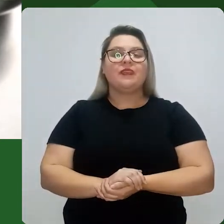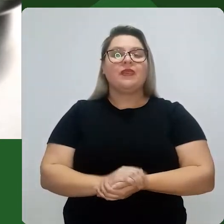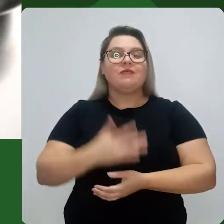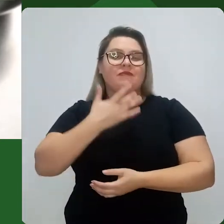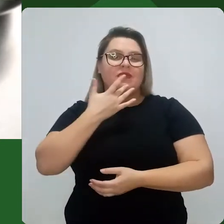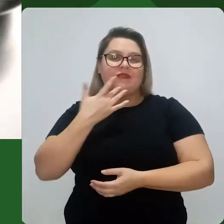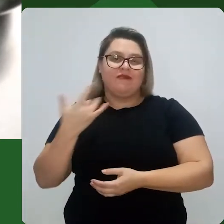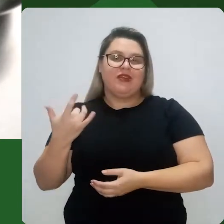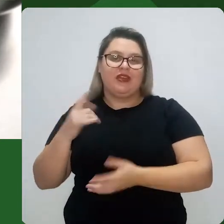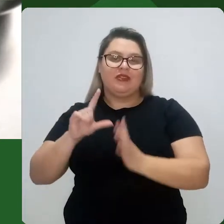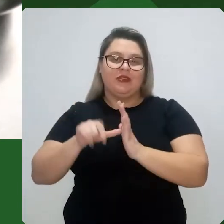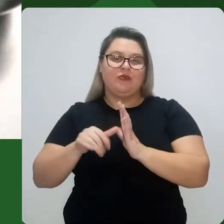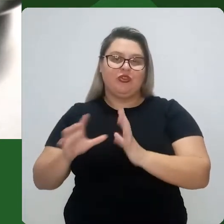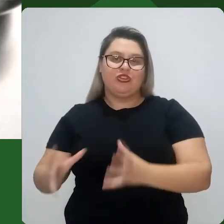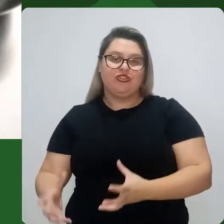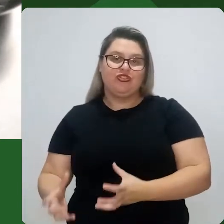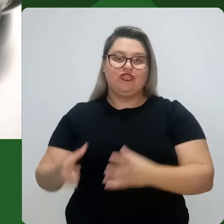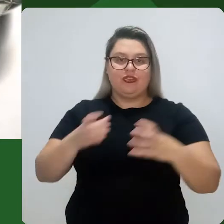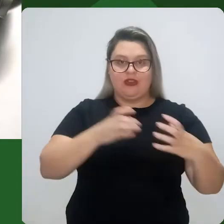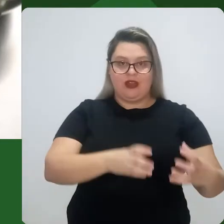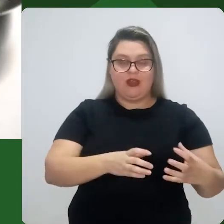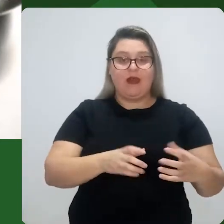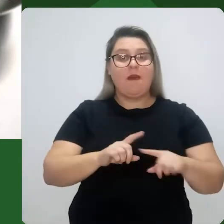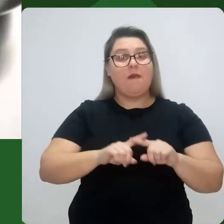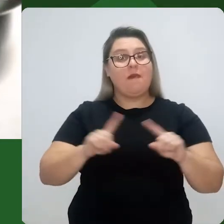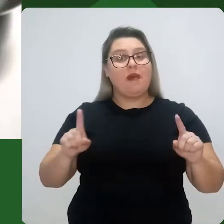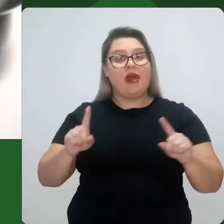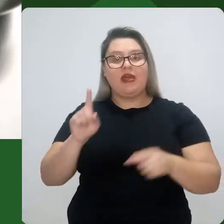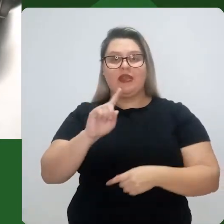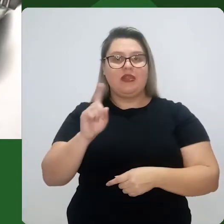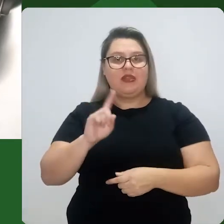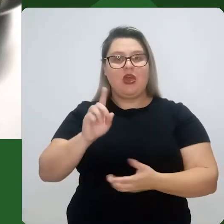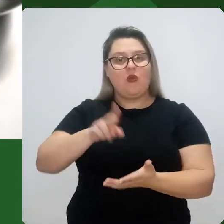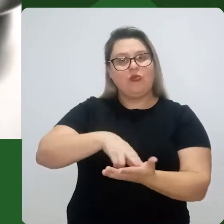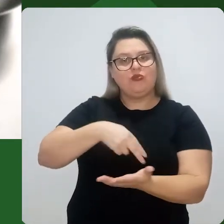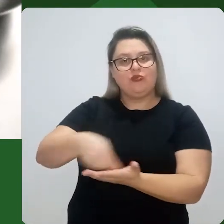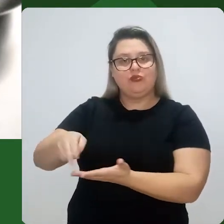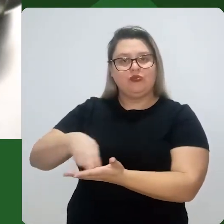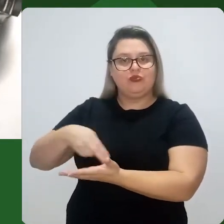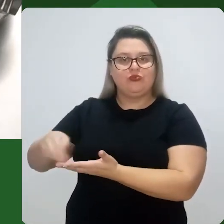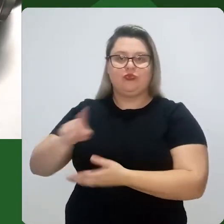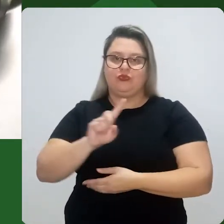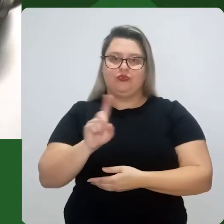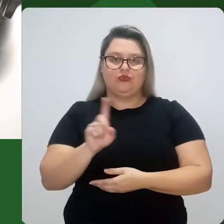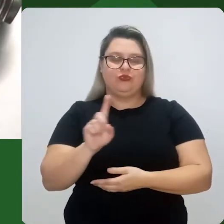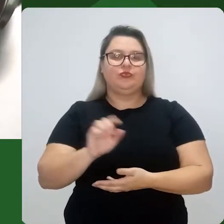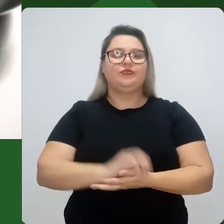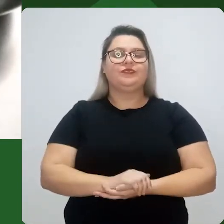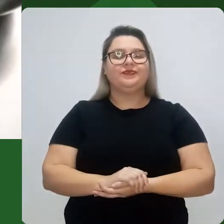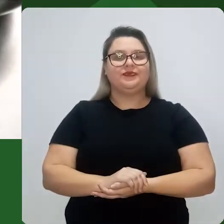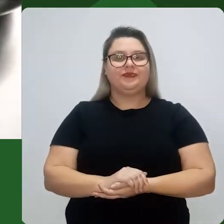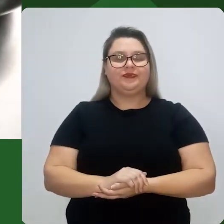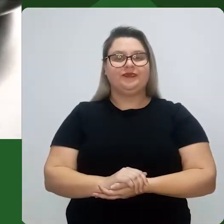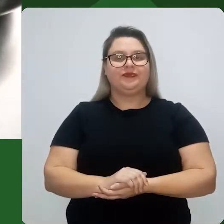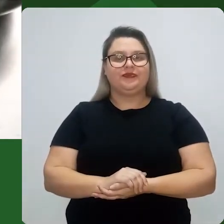para facilitar a retirada, mas ela não vai ser untada. tá certo?